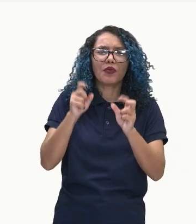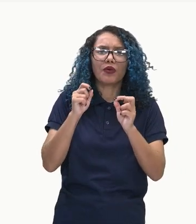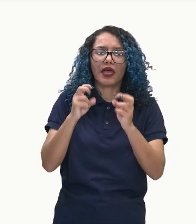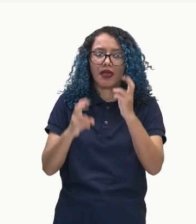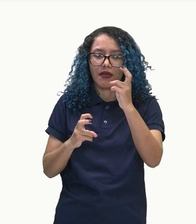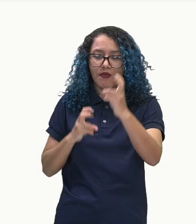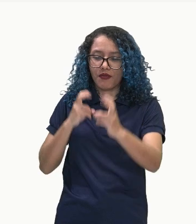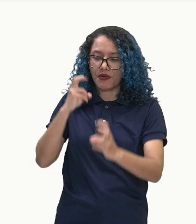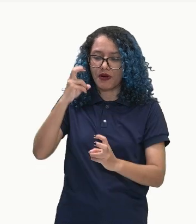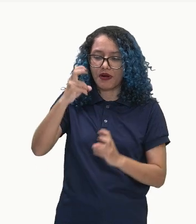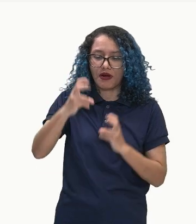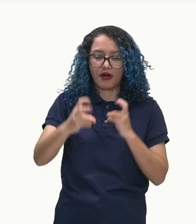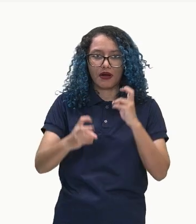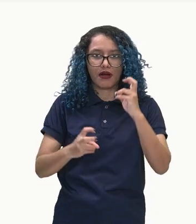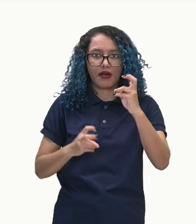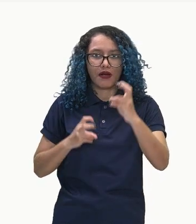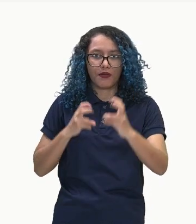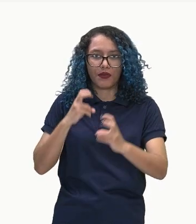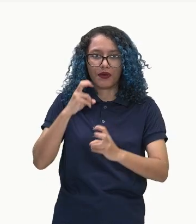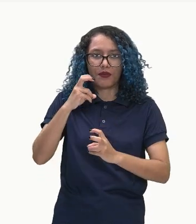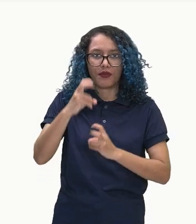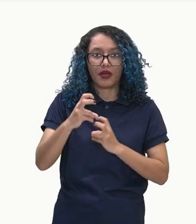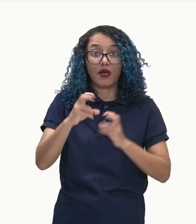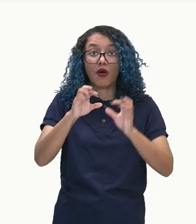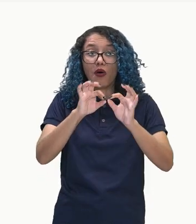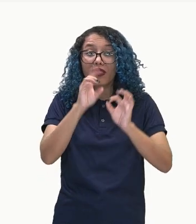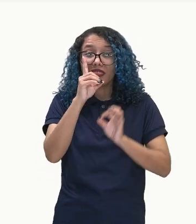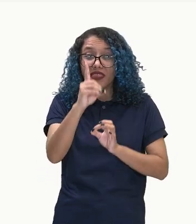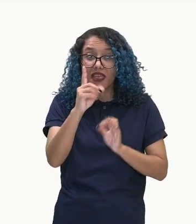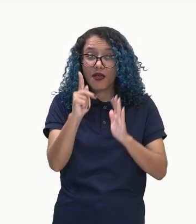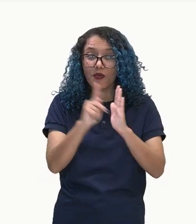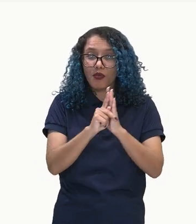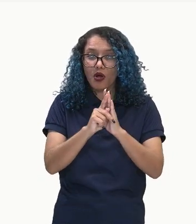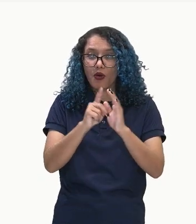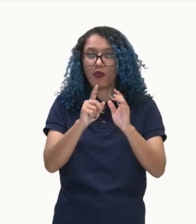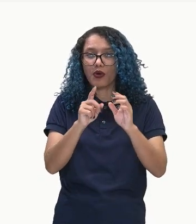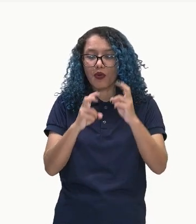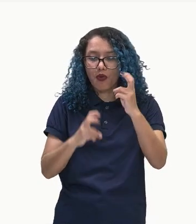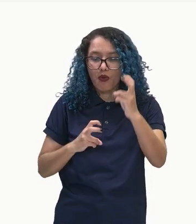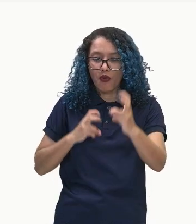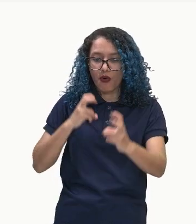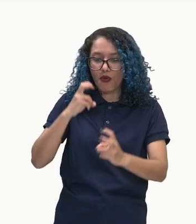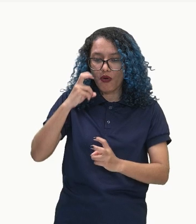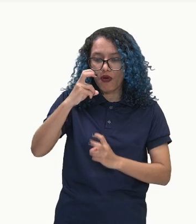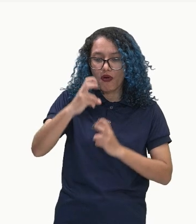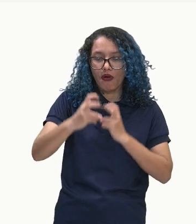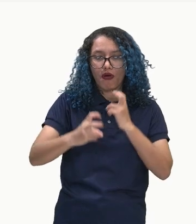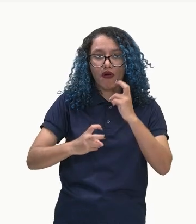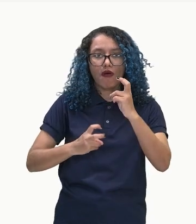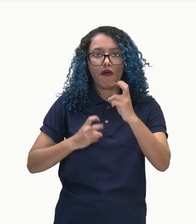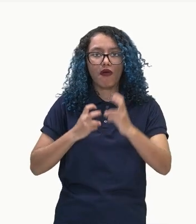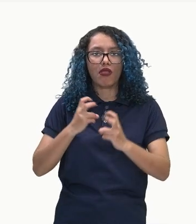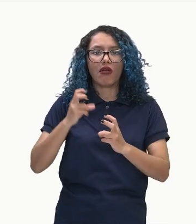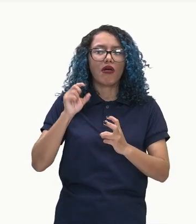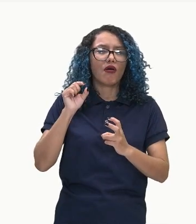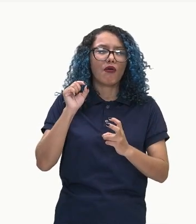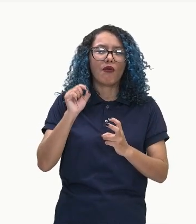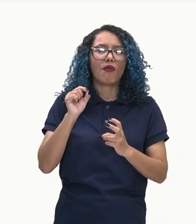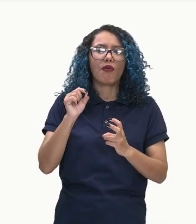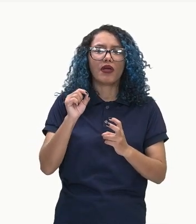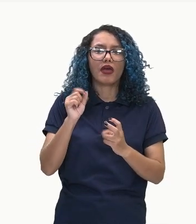funcionamento. O diâmetro da roda, diâmetro da roda gigante é